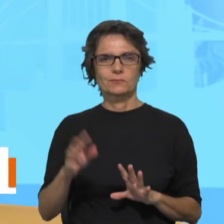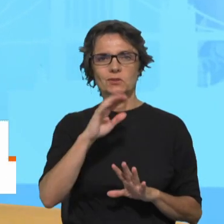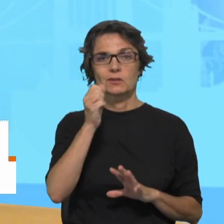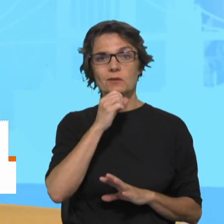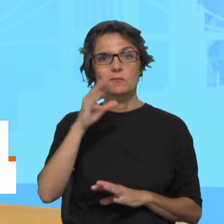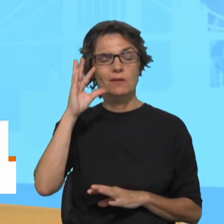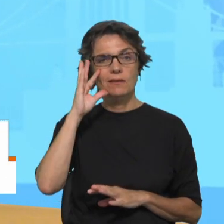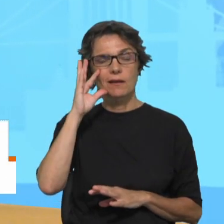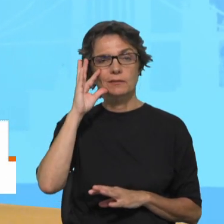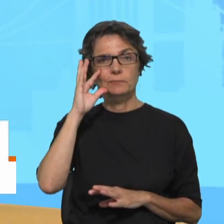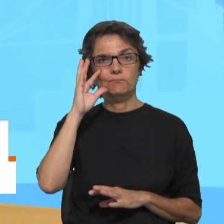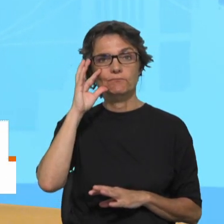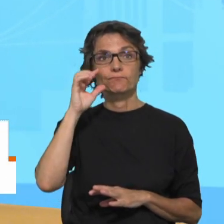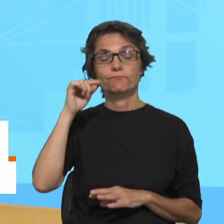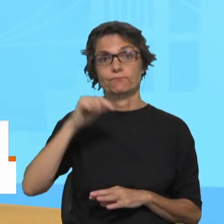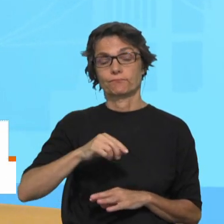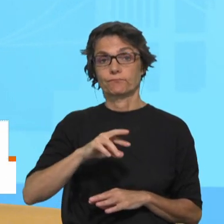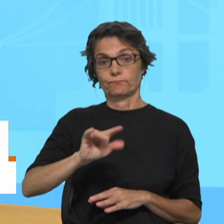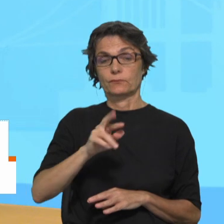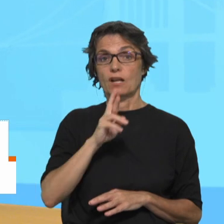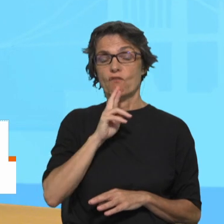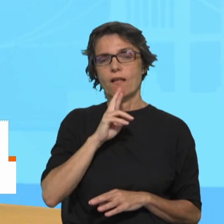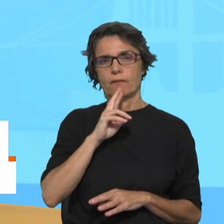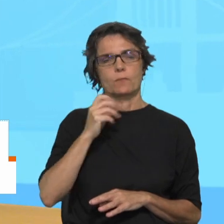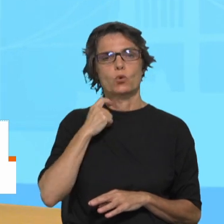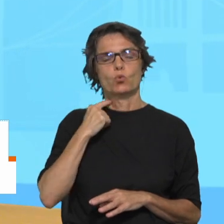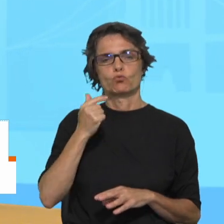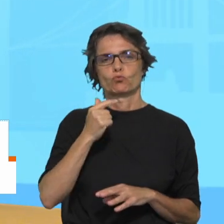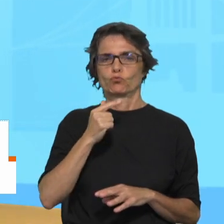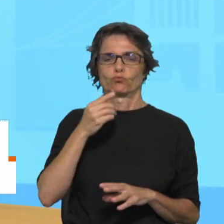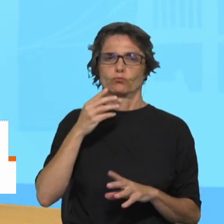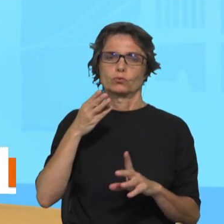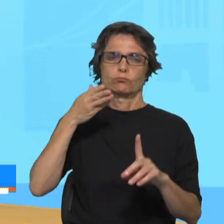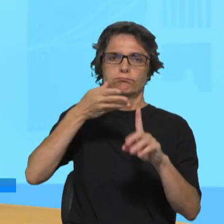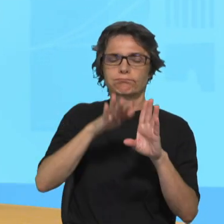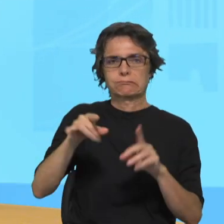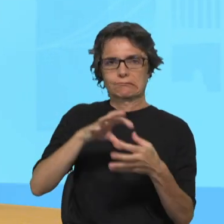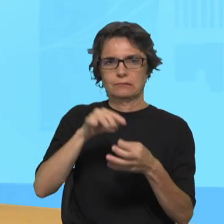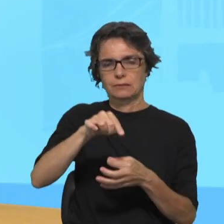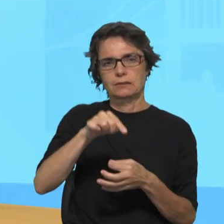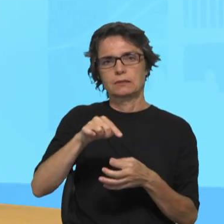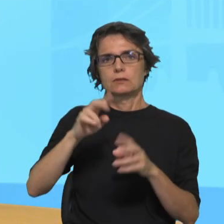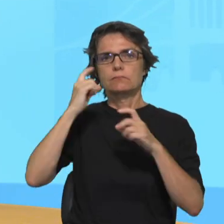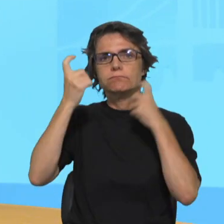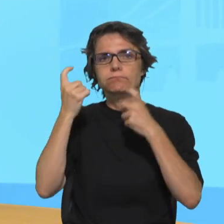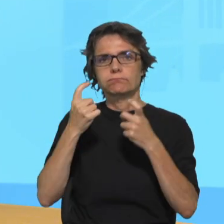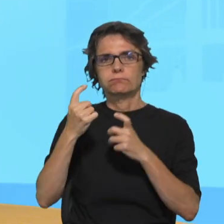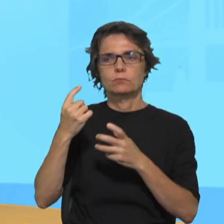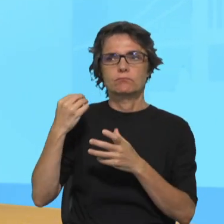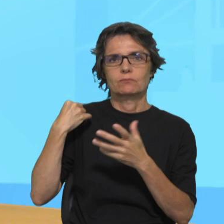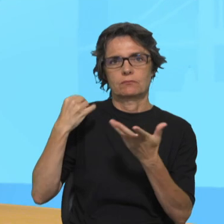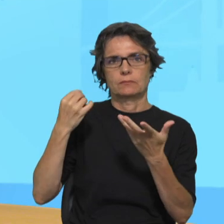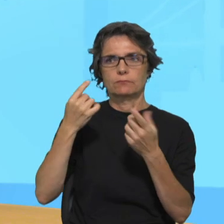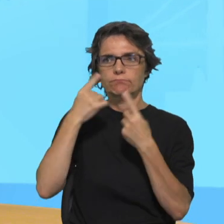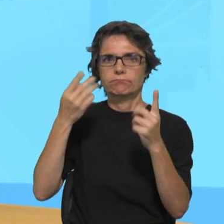Olá, boa tarde. Neste dia iniciou-se em Fátima um curso de missiologia que ao longo da semana vai refletir sobre o apelo missionário e a forma